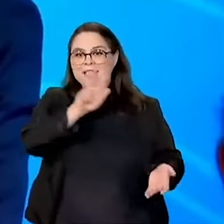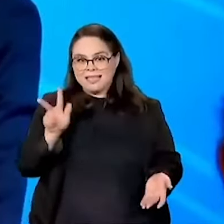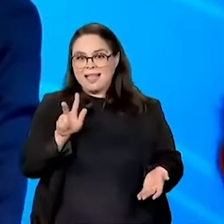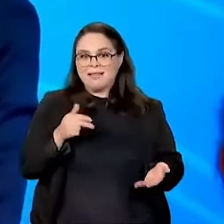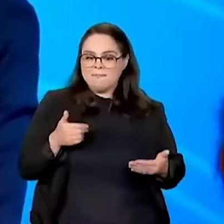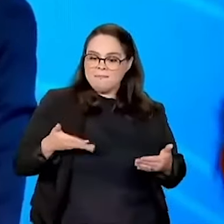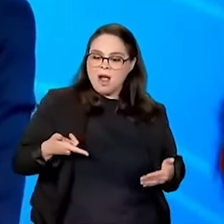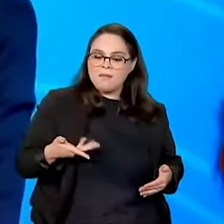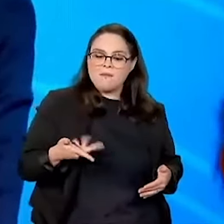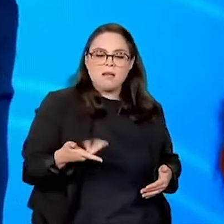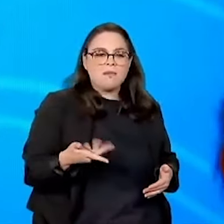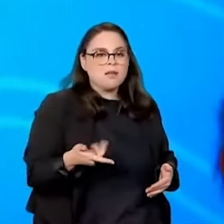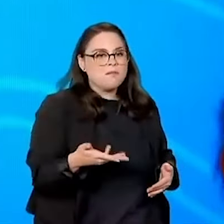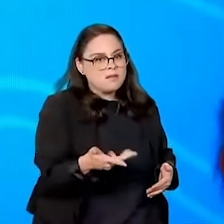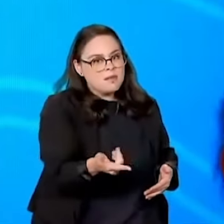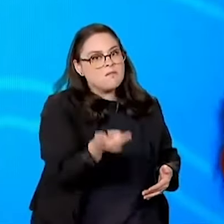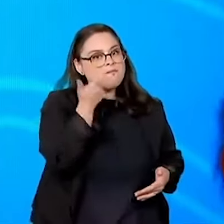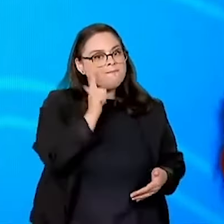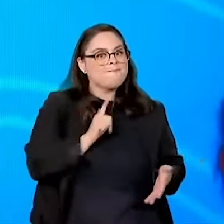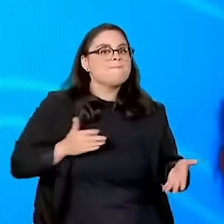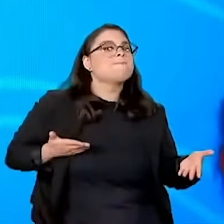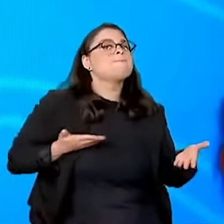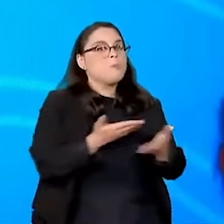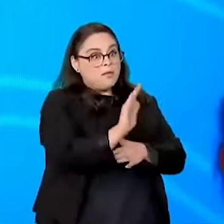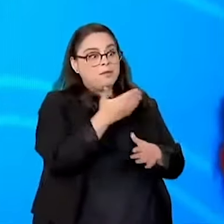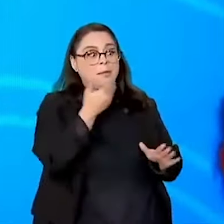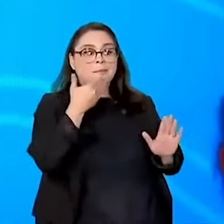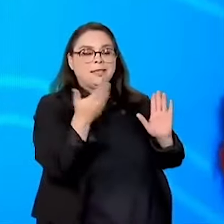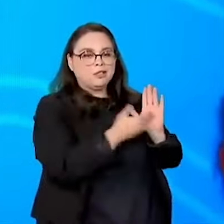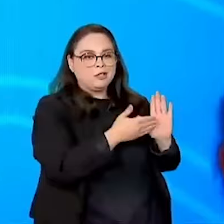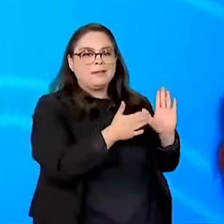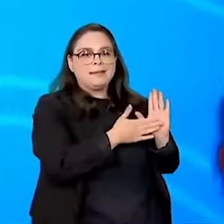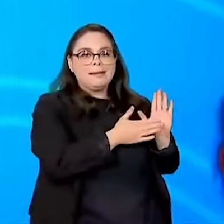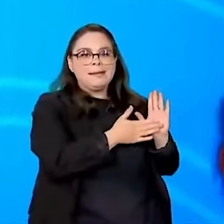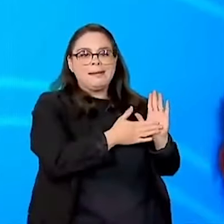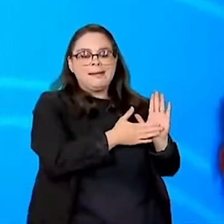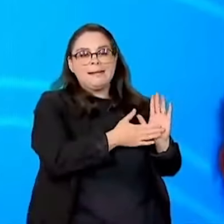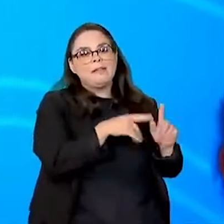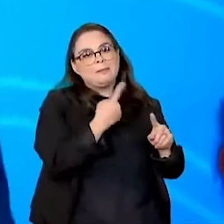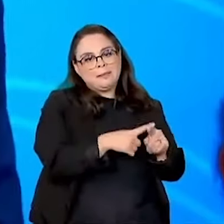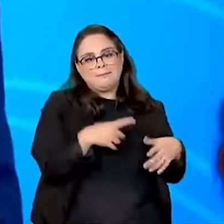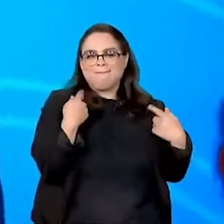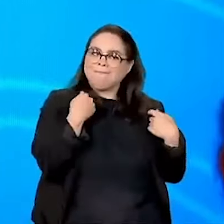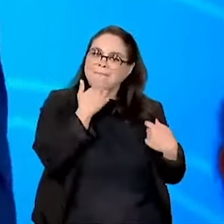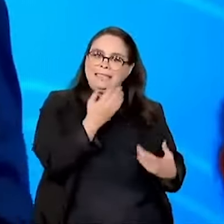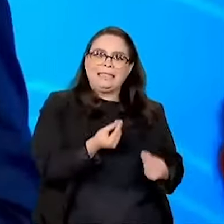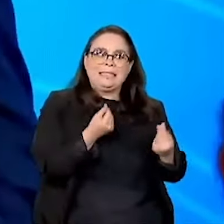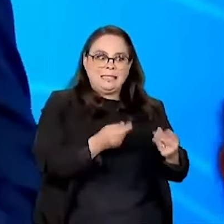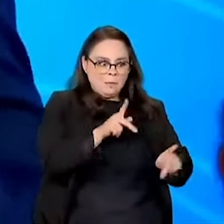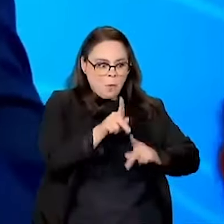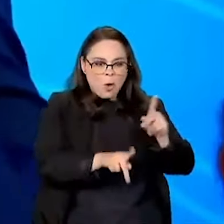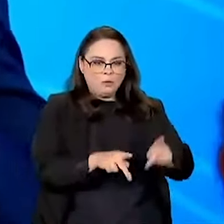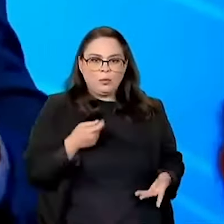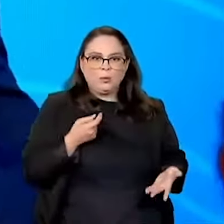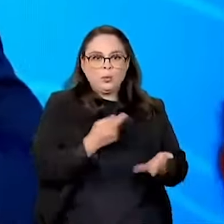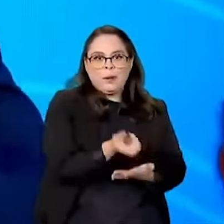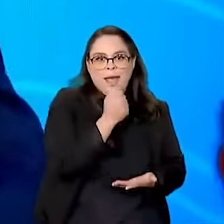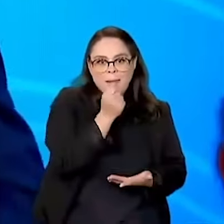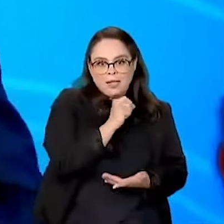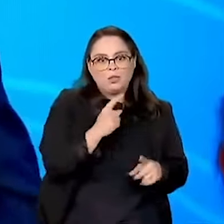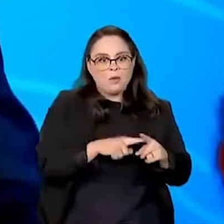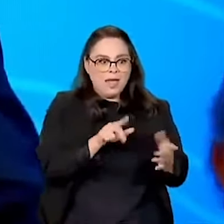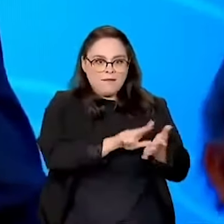um pouco mais rápido para aprovar os pedidos que estão lá, porque não é possível o povo não poder comprar remédio